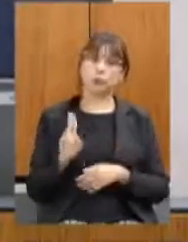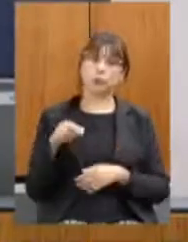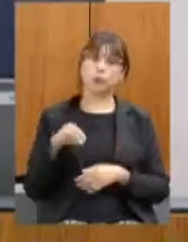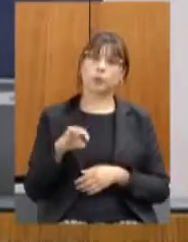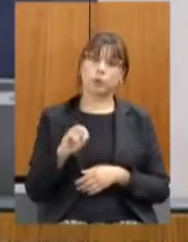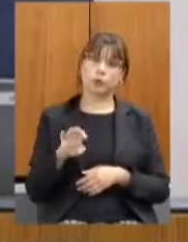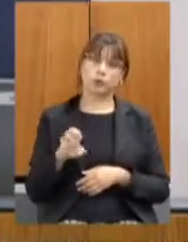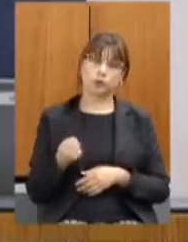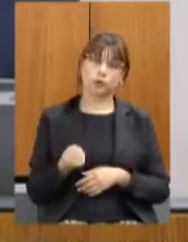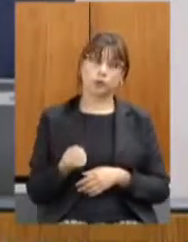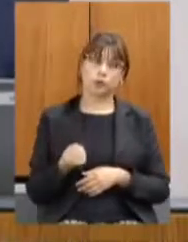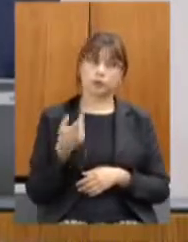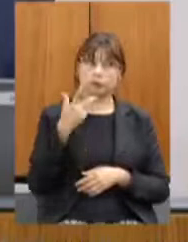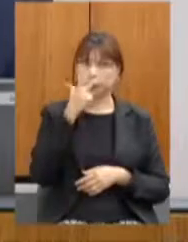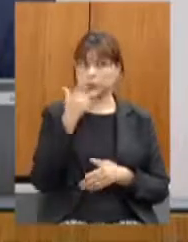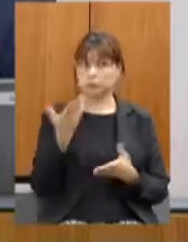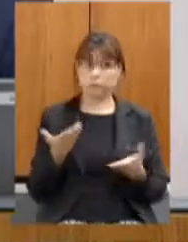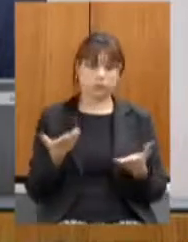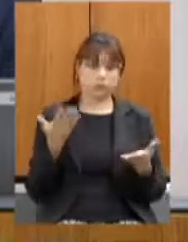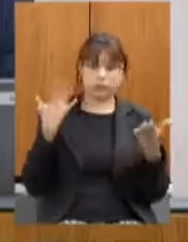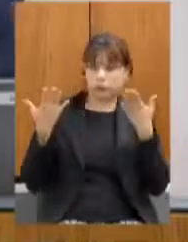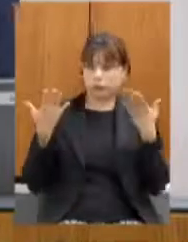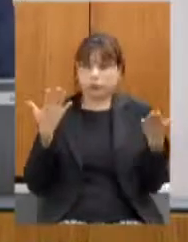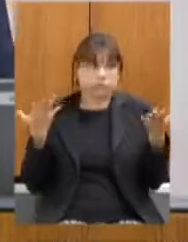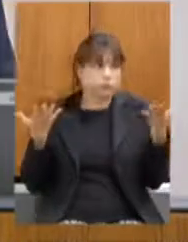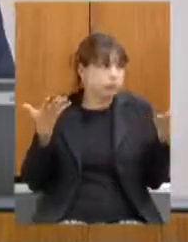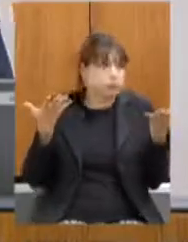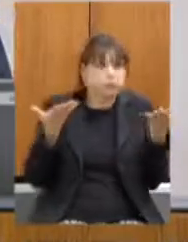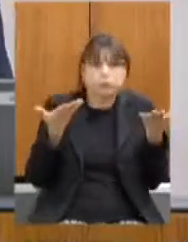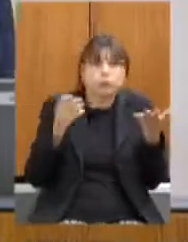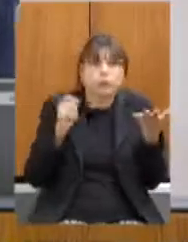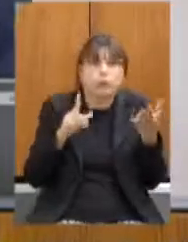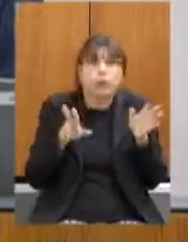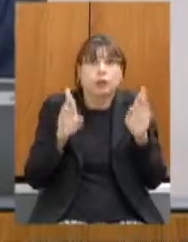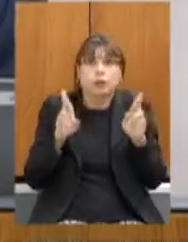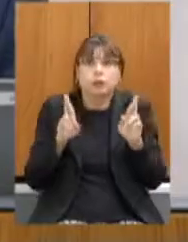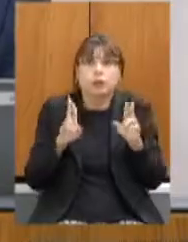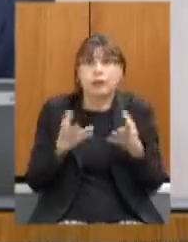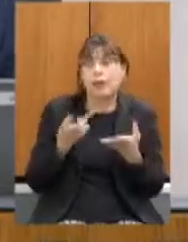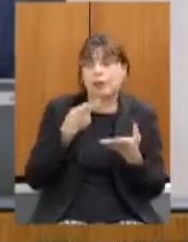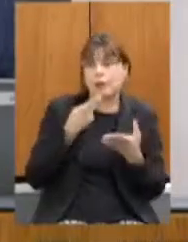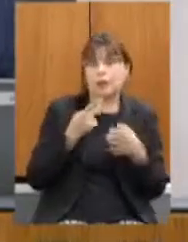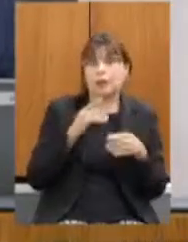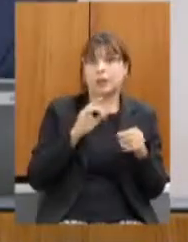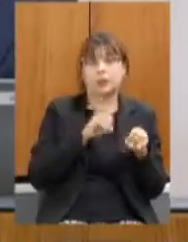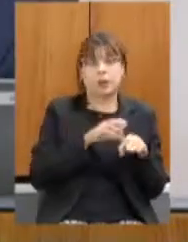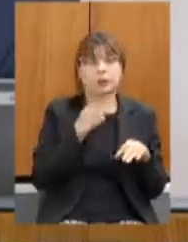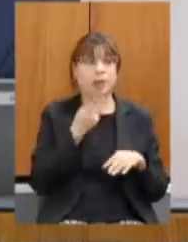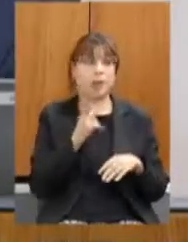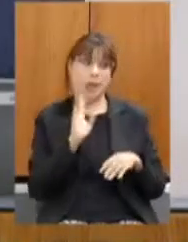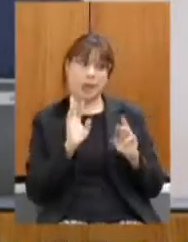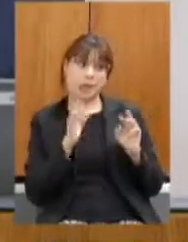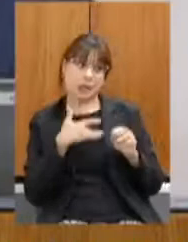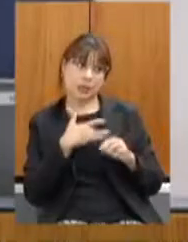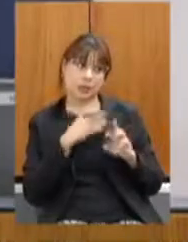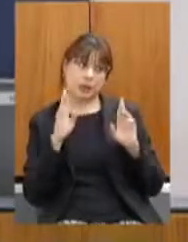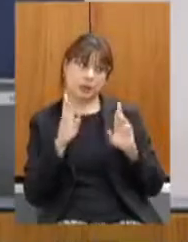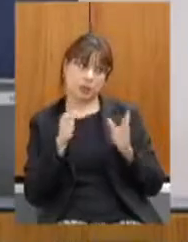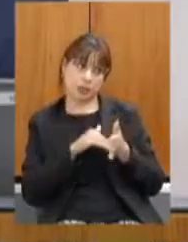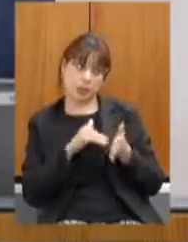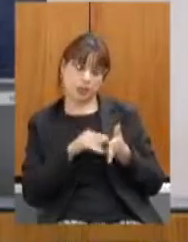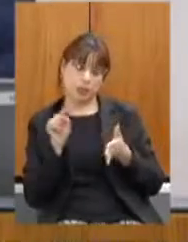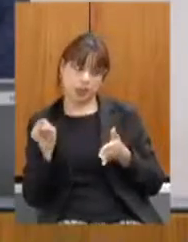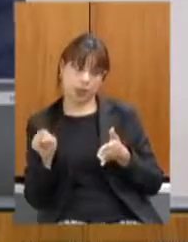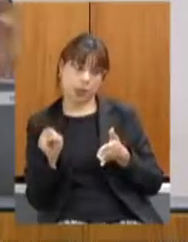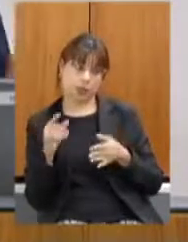de identidade porque se eu se vai a secretária de educação e fala não é saúde não é comigo não saúde é com a Secretaria de